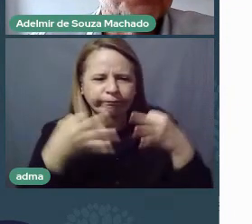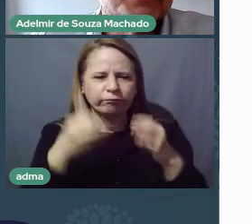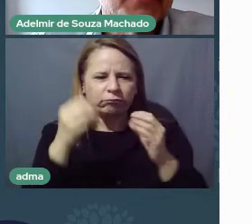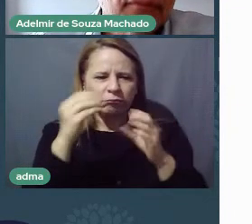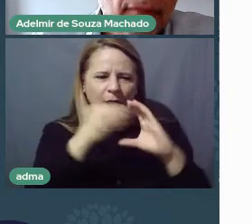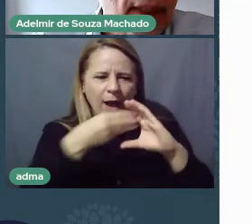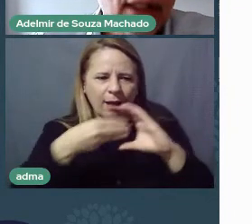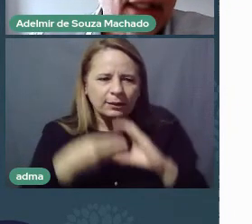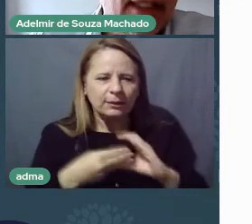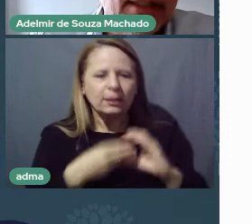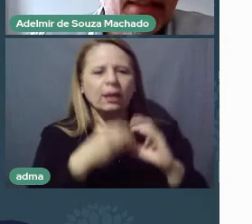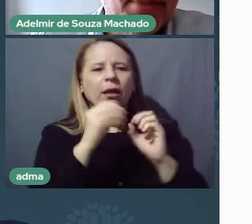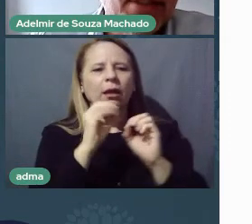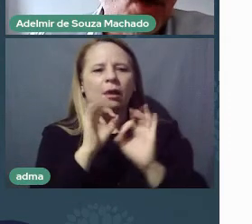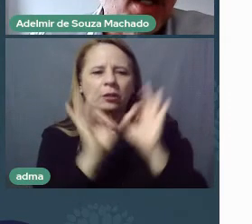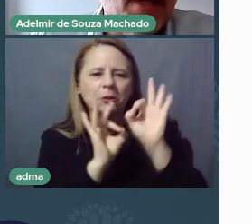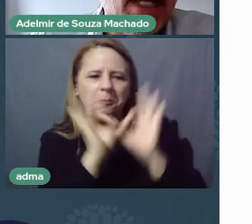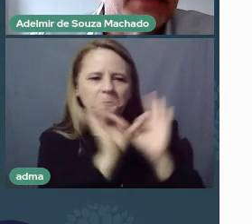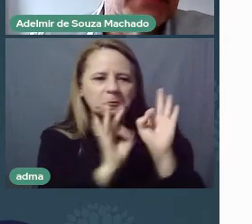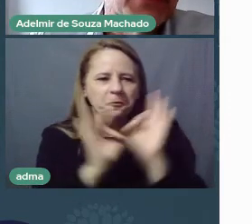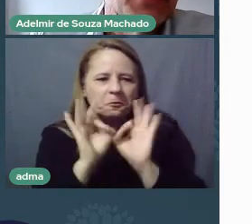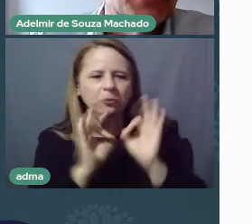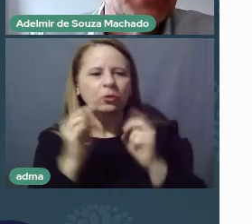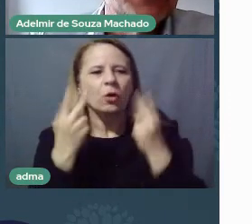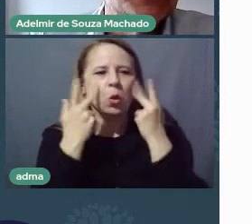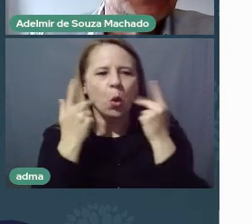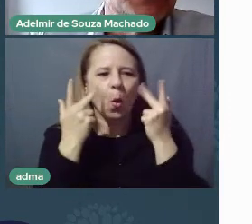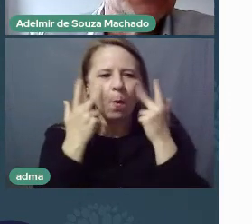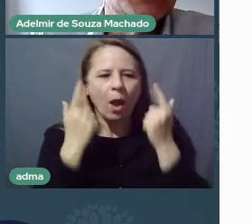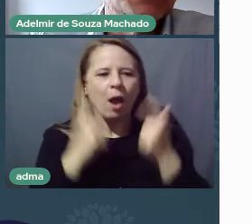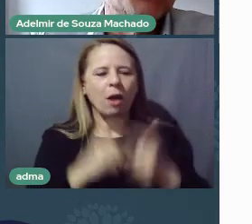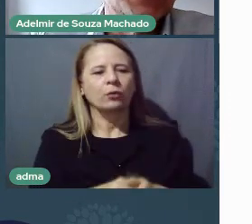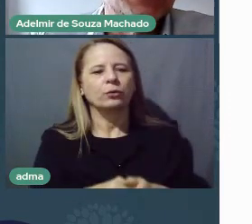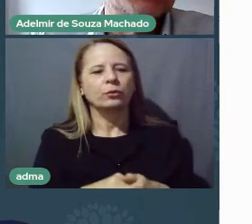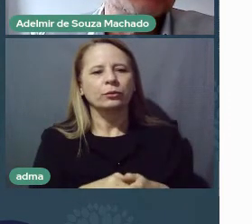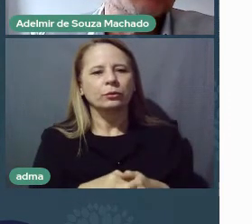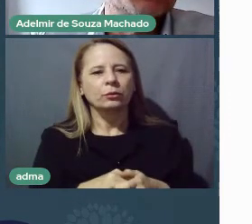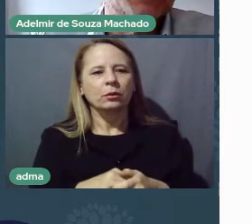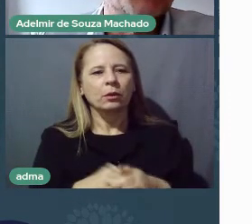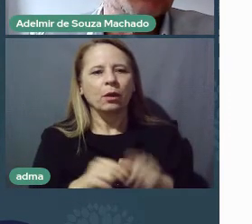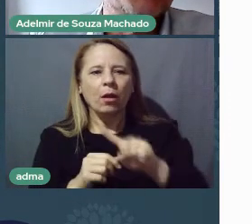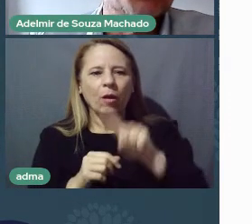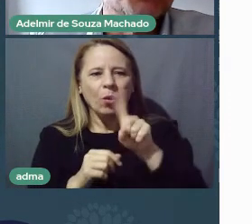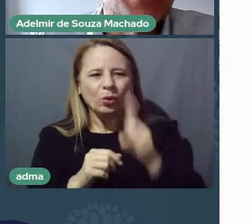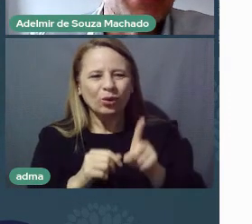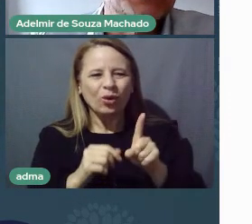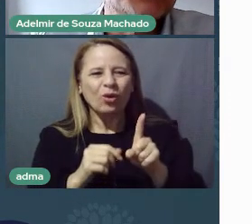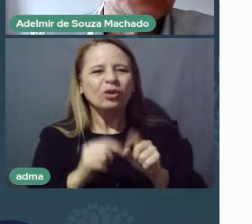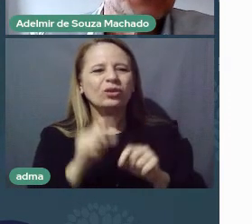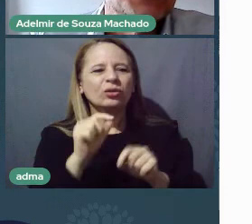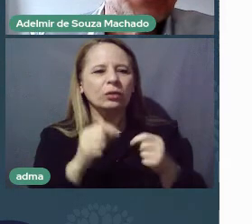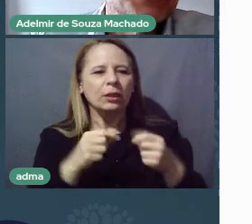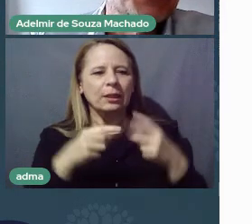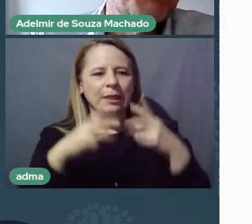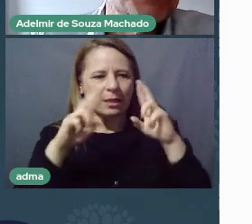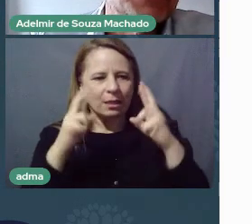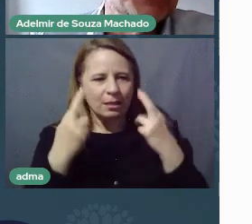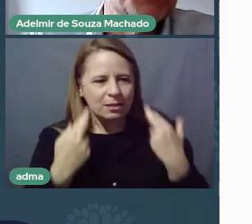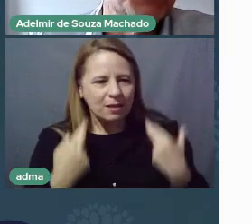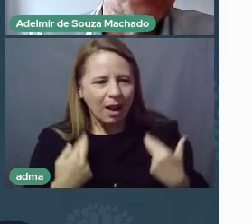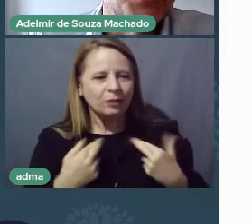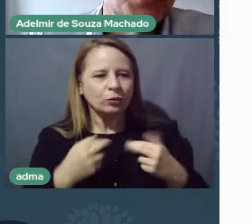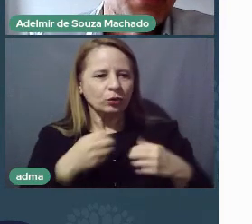recobrem também normais. Esses aqui triangulares são células musculares, e